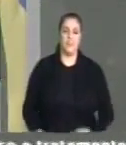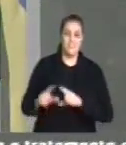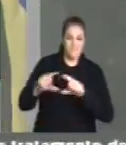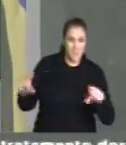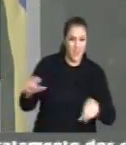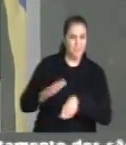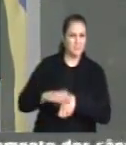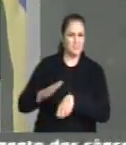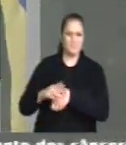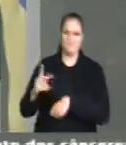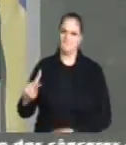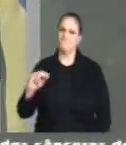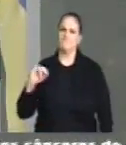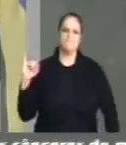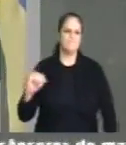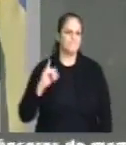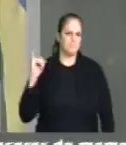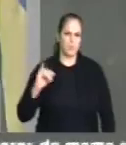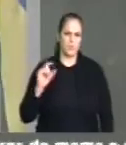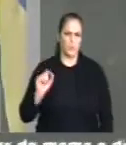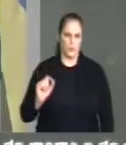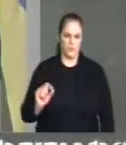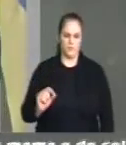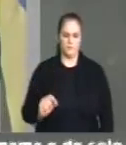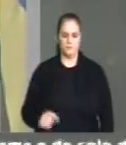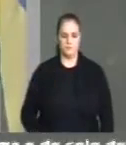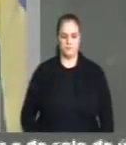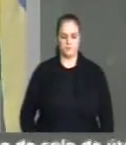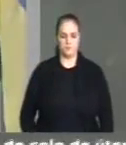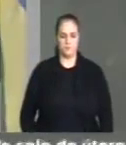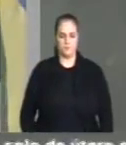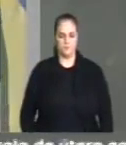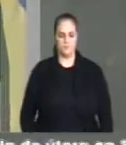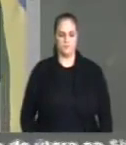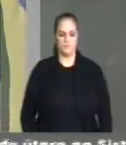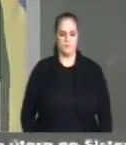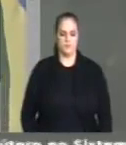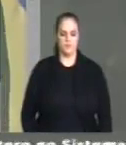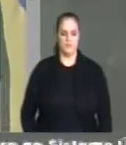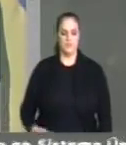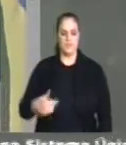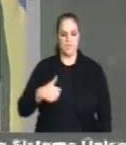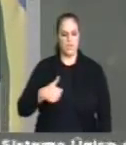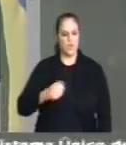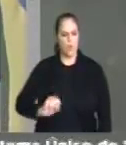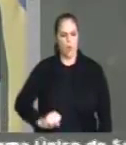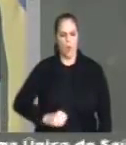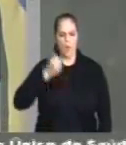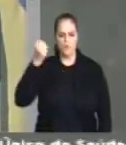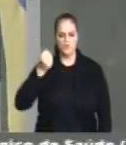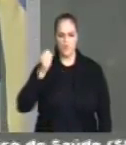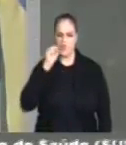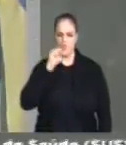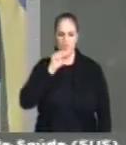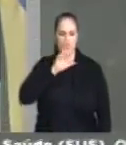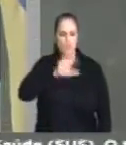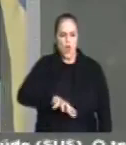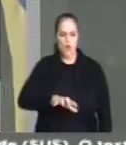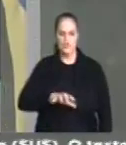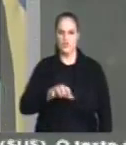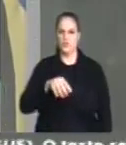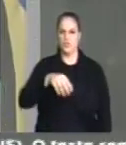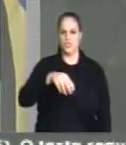brasileiros, quando ele dizia, de maneira veemente, eu tenho ódio e nojo à